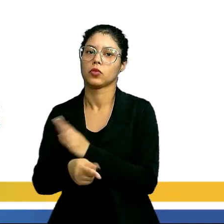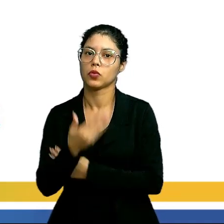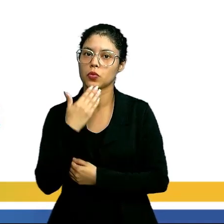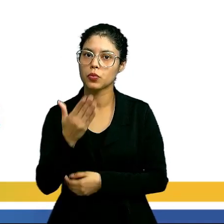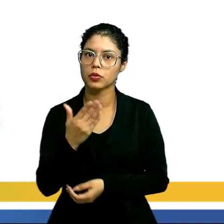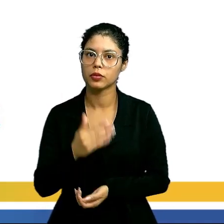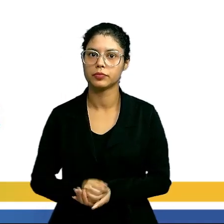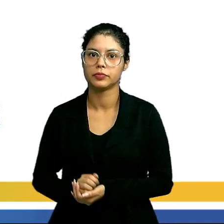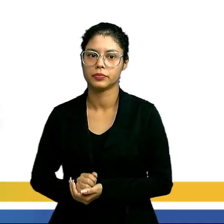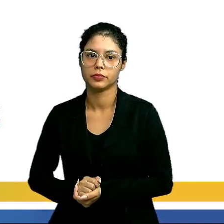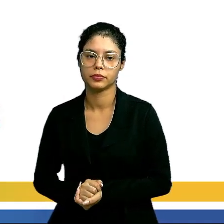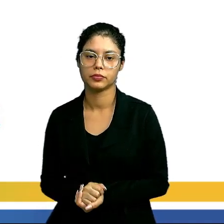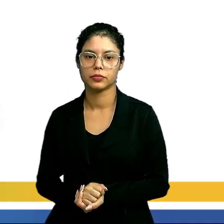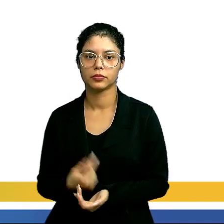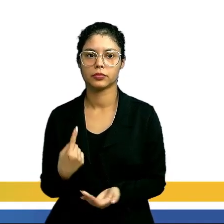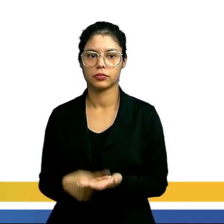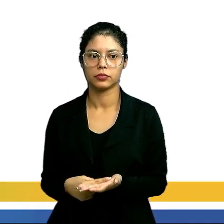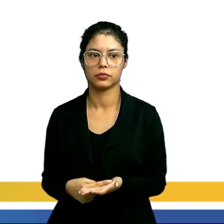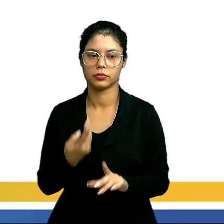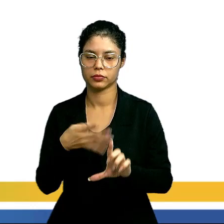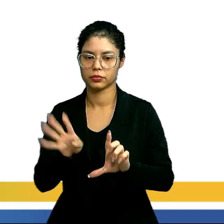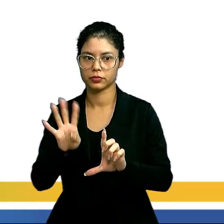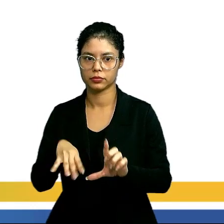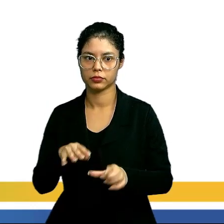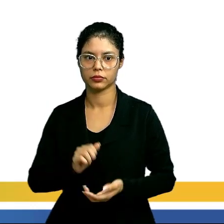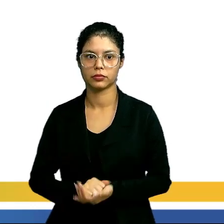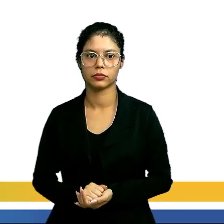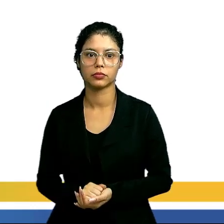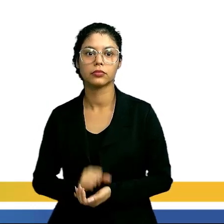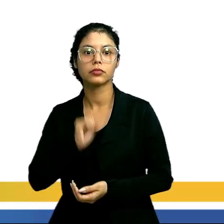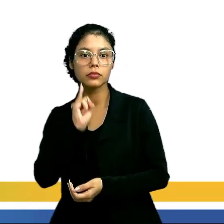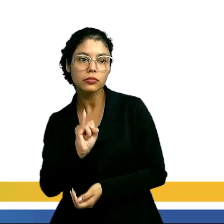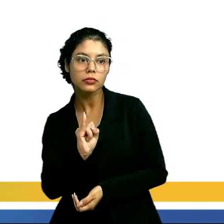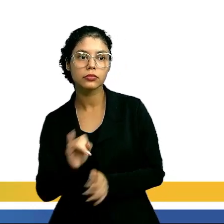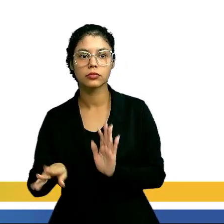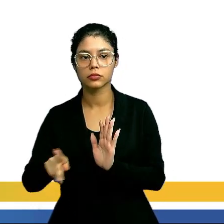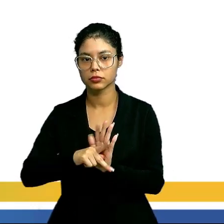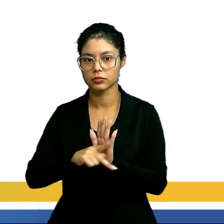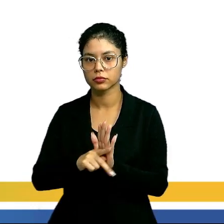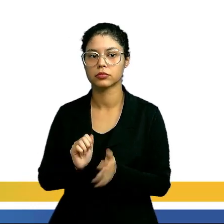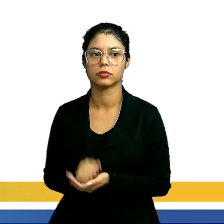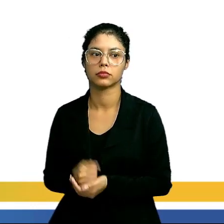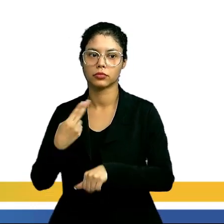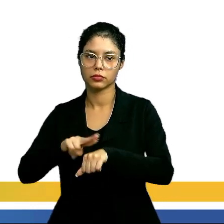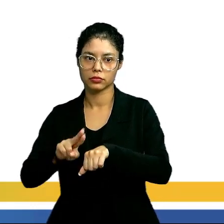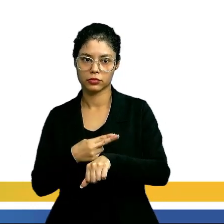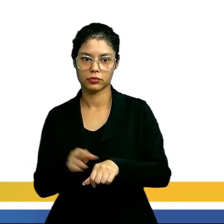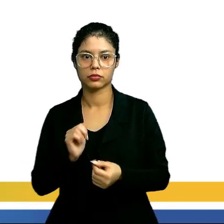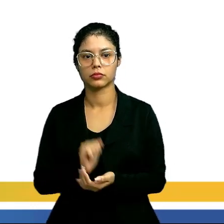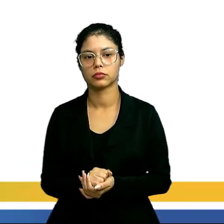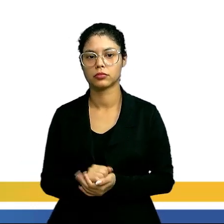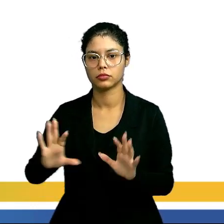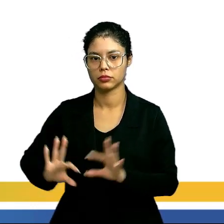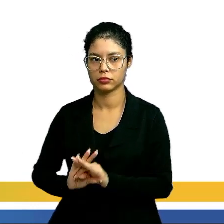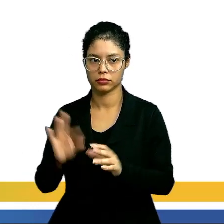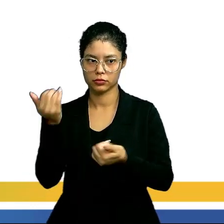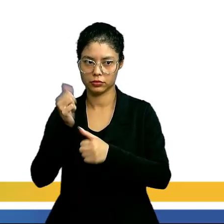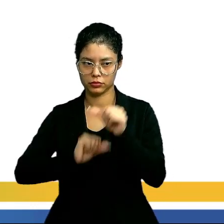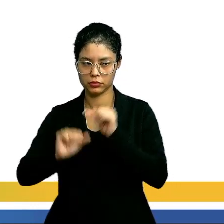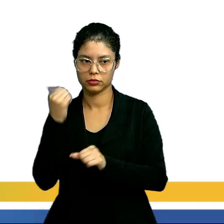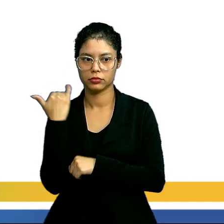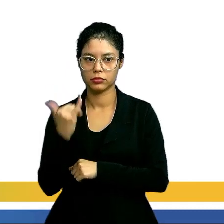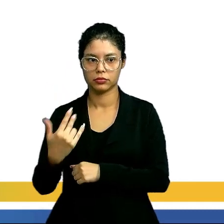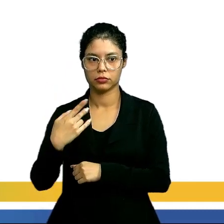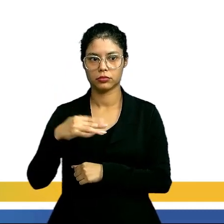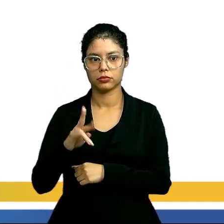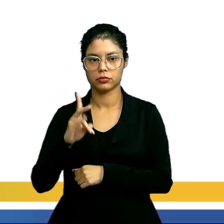pede em consideração a essa tabela. Se a energia fornecida pelo chocolate pudesse ser integralmente